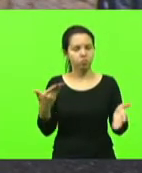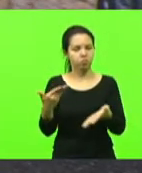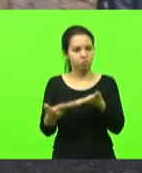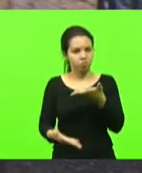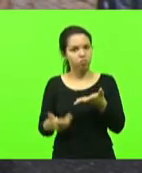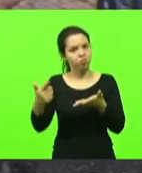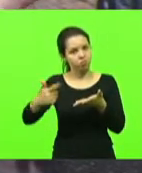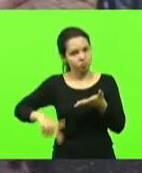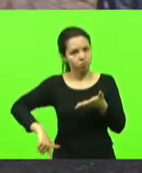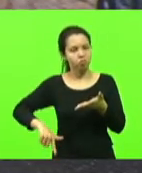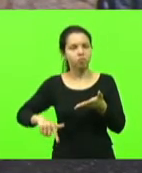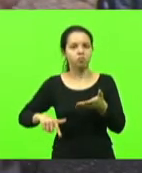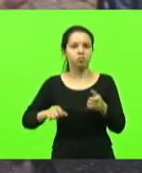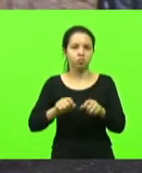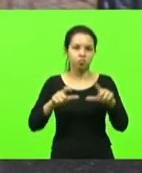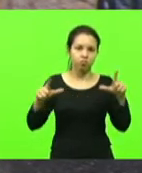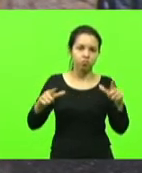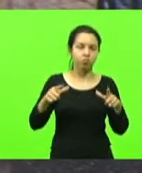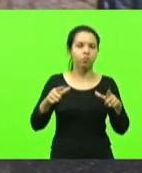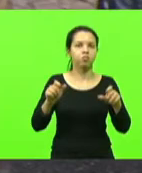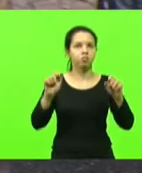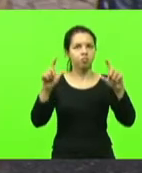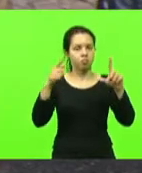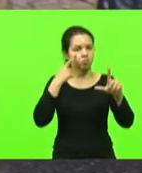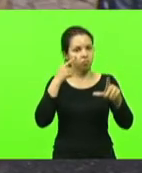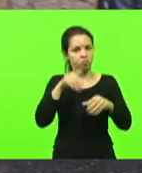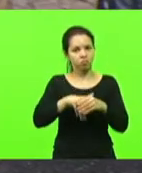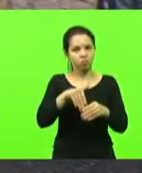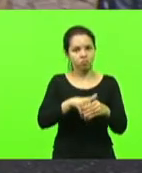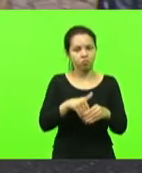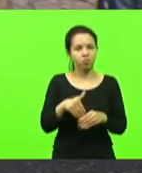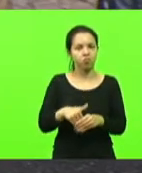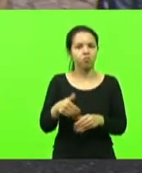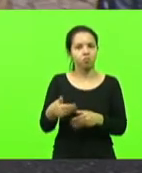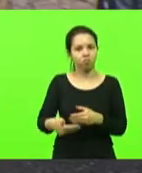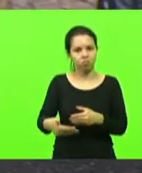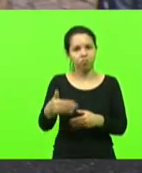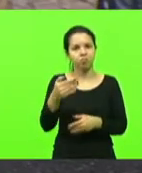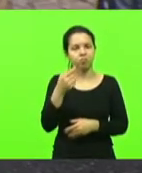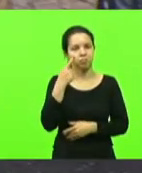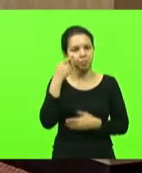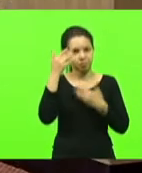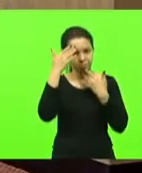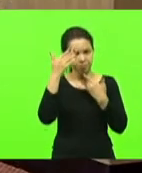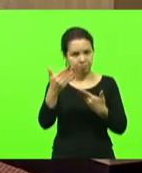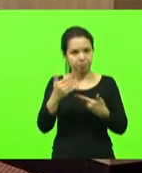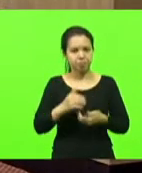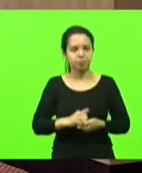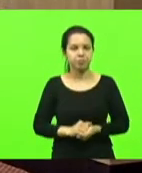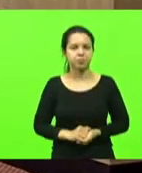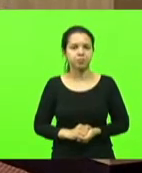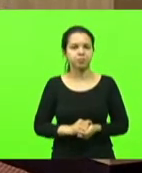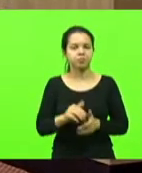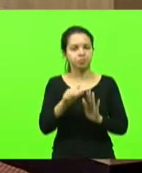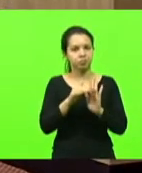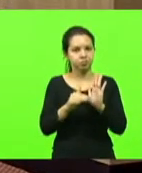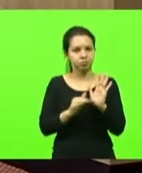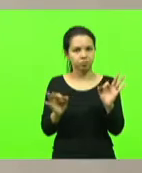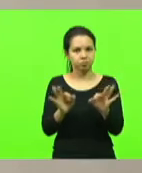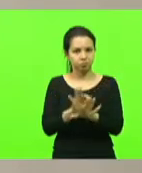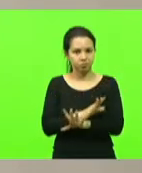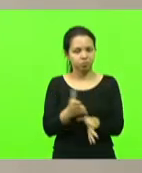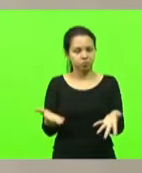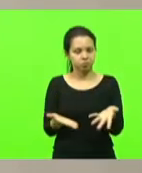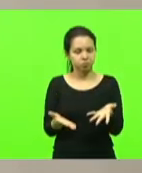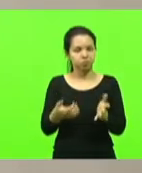abre o painel, vota e pronto, e bola para frente. Simplesmente isso aí, presidente. Obrigado. Fim da ordem do dia, passamos às